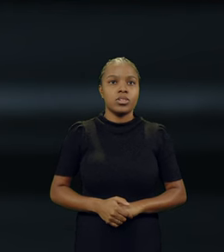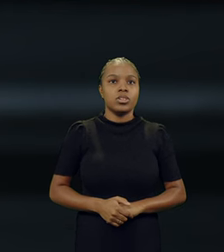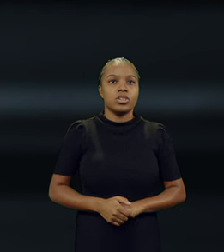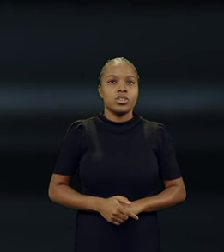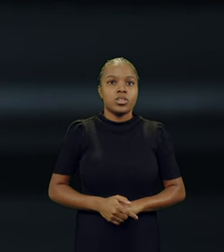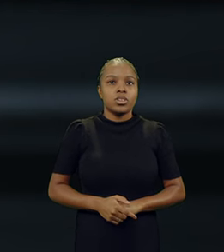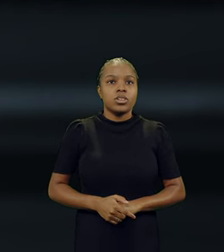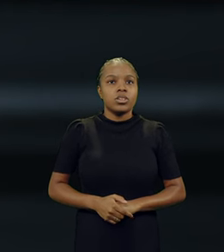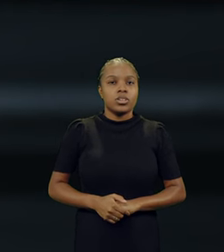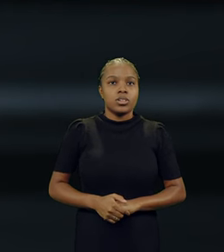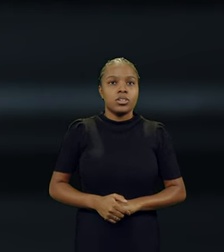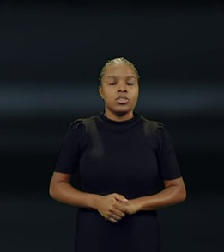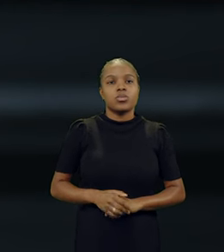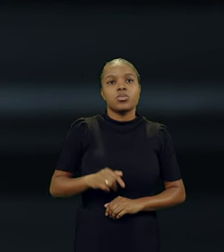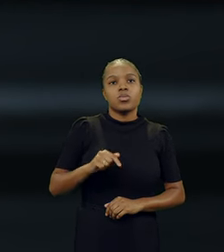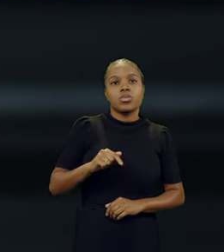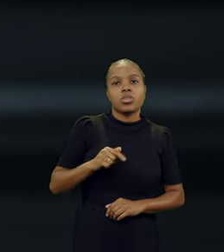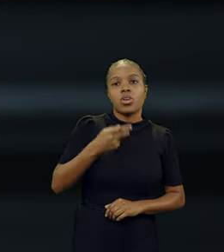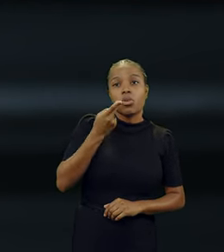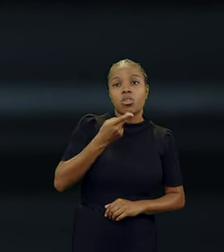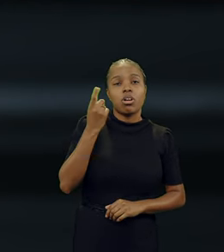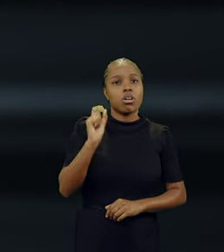para tudo, está falando